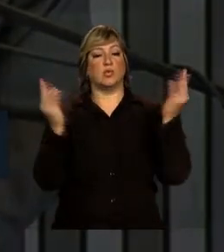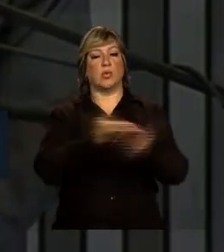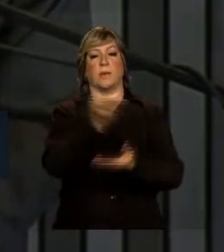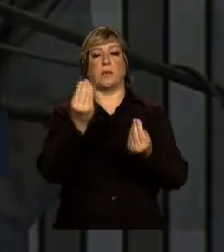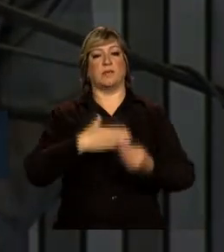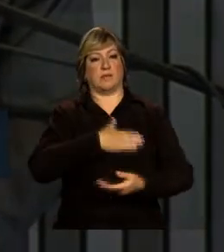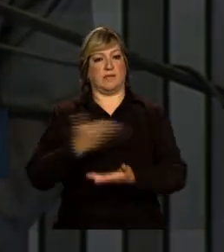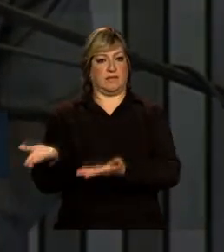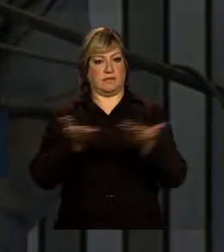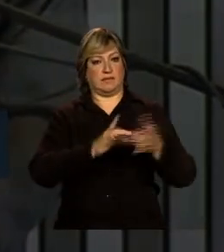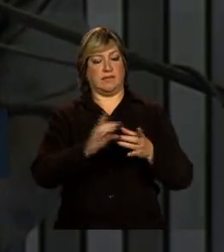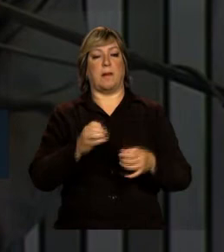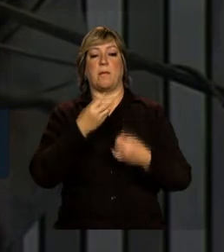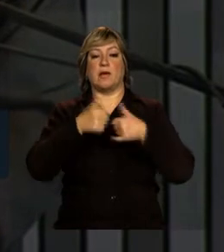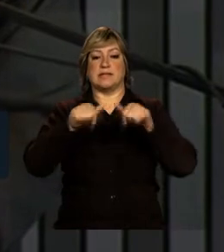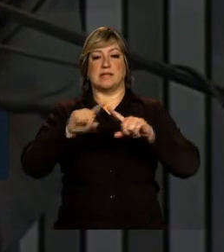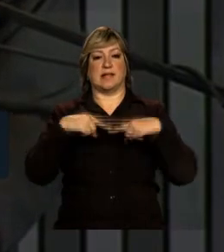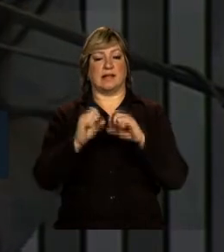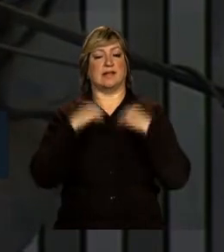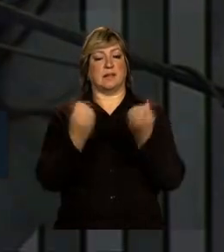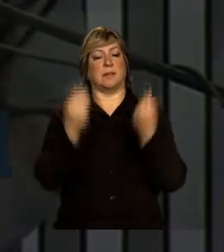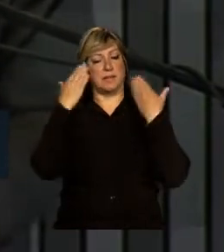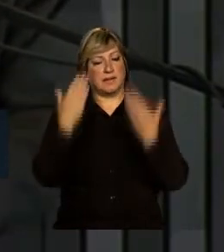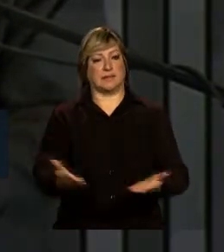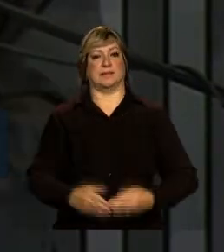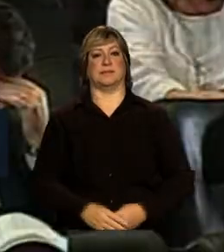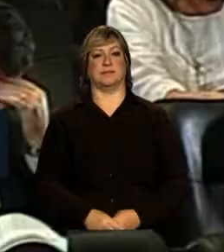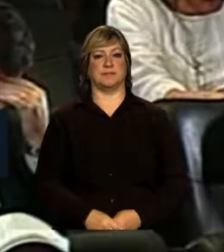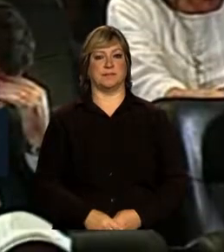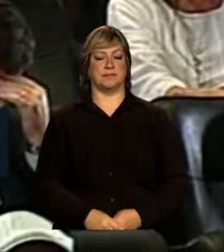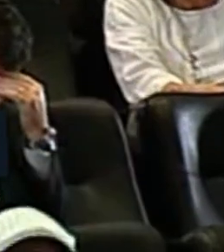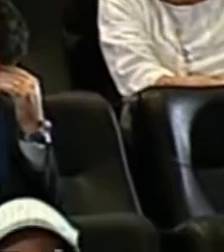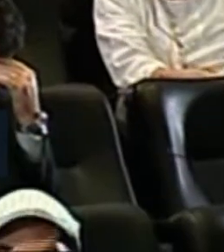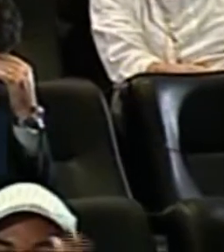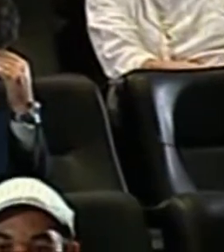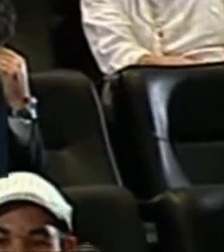muito bem-vindos, boa estada, bom trabalho. Muito obrigado.